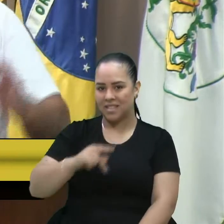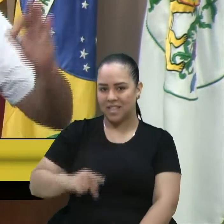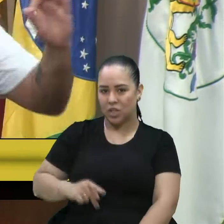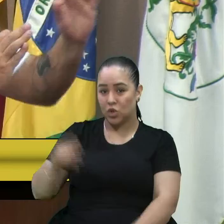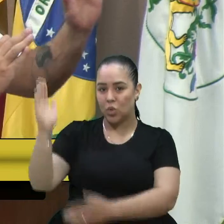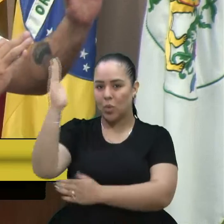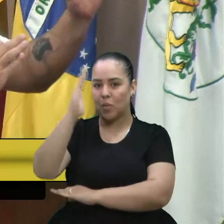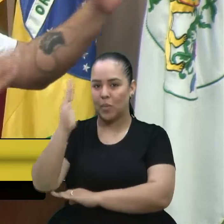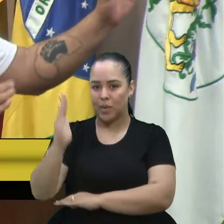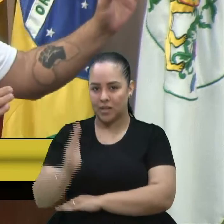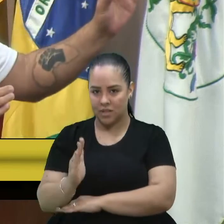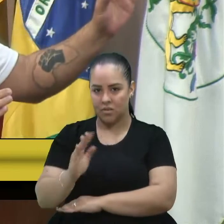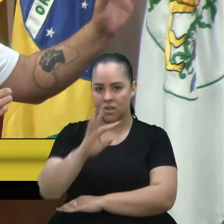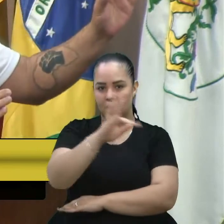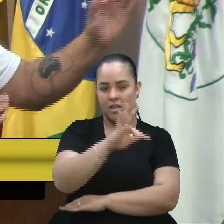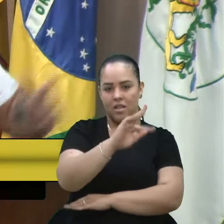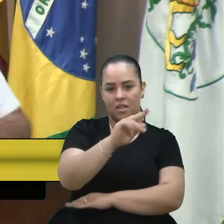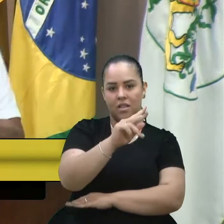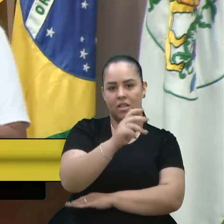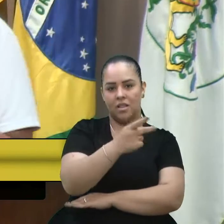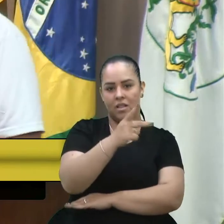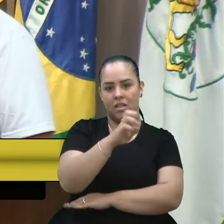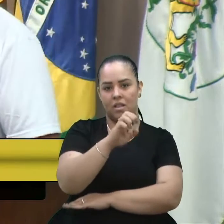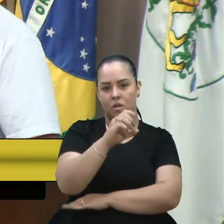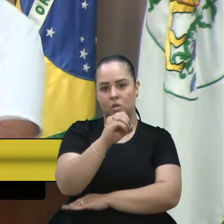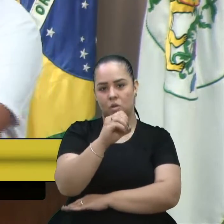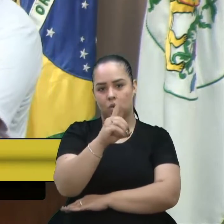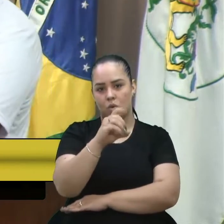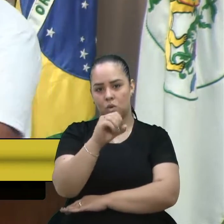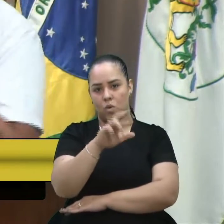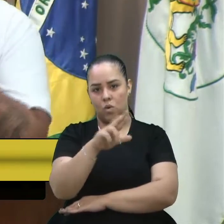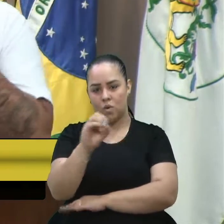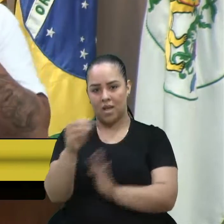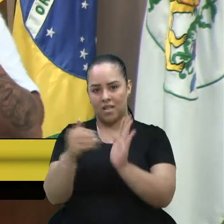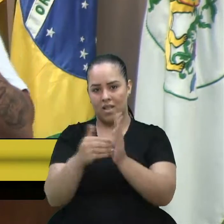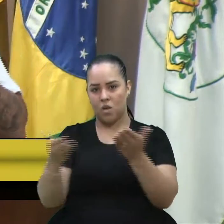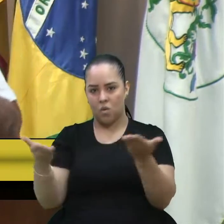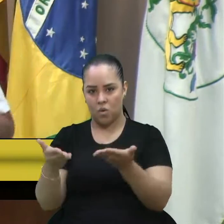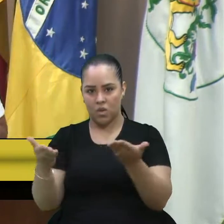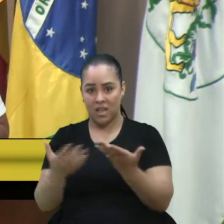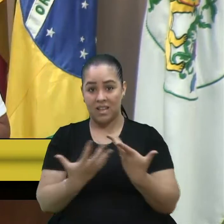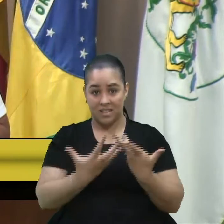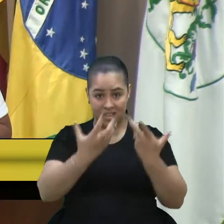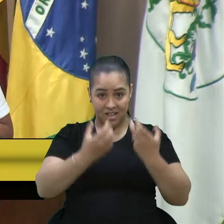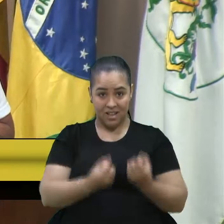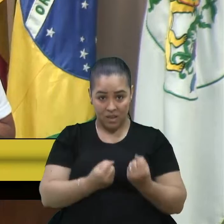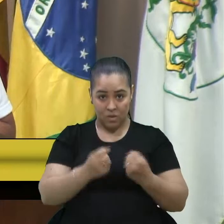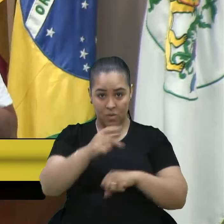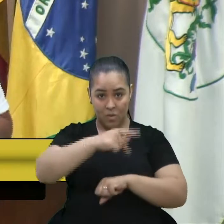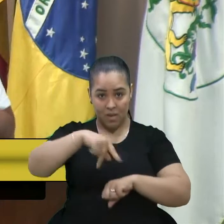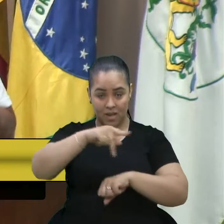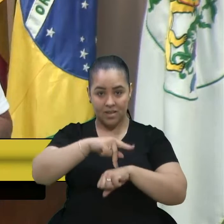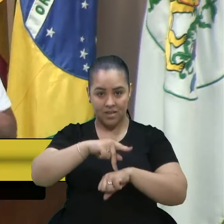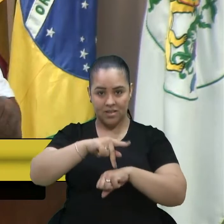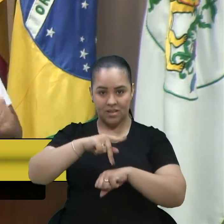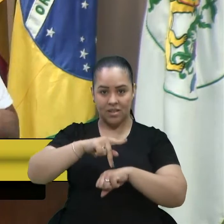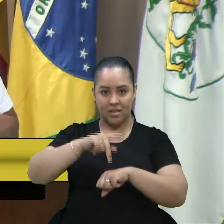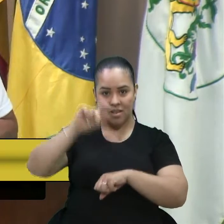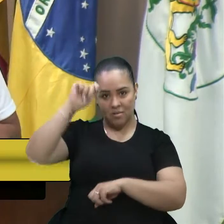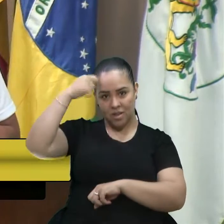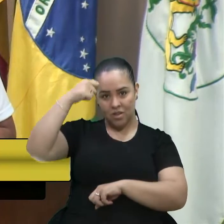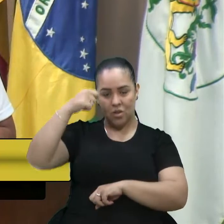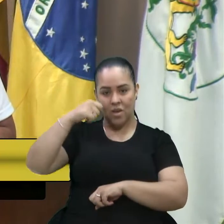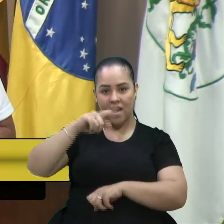de Deodoro da Fonseca, de 1889 até os dias atuais, a assumir que o nosso país é racista, foi o presidente Fernando